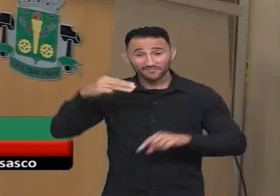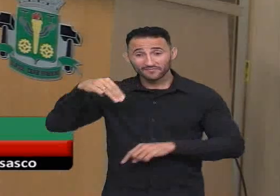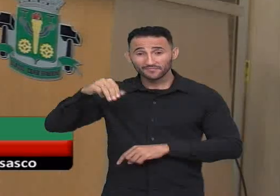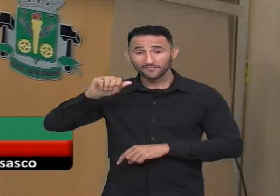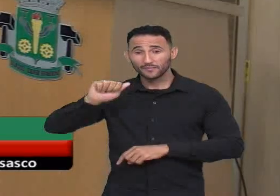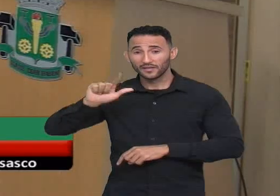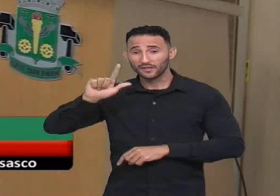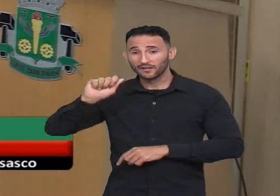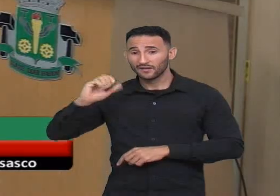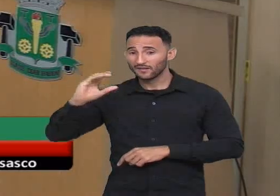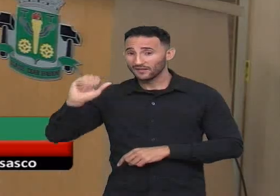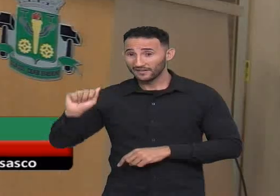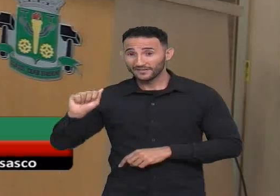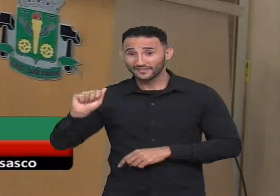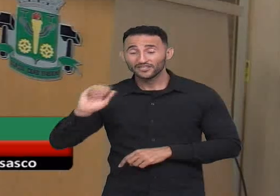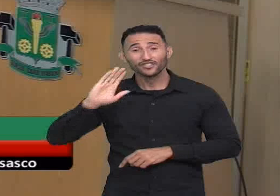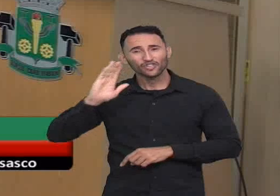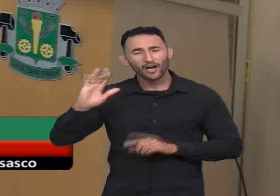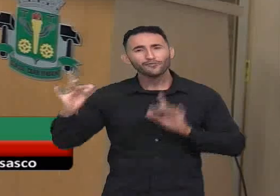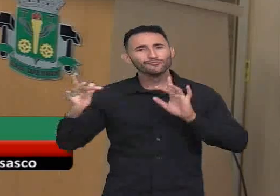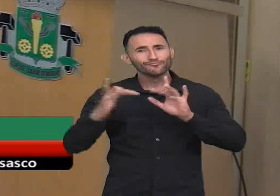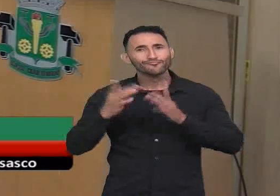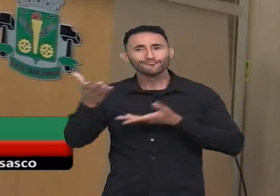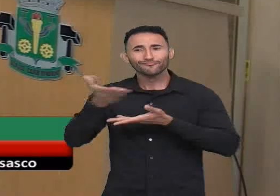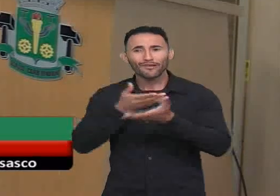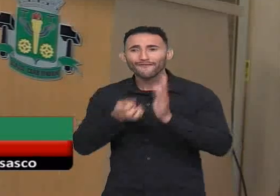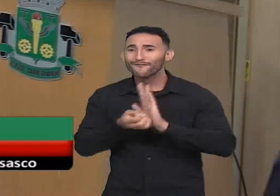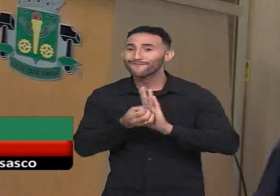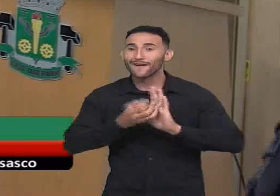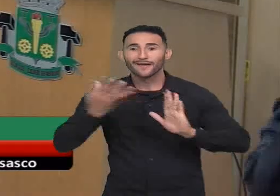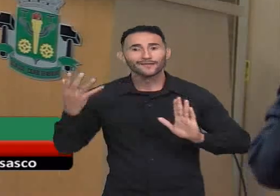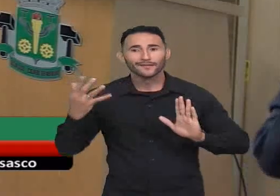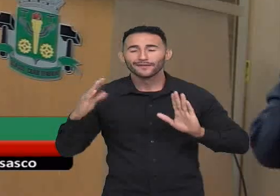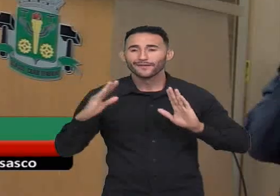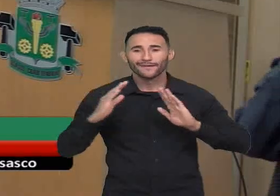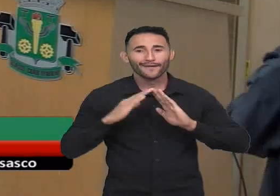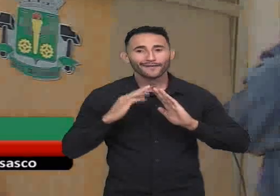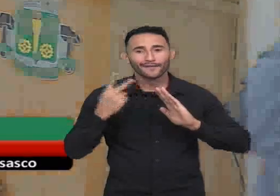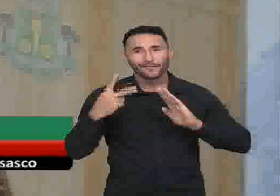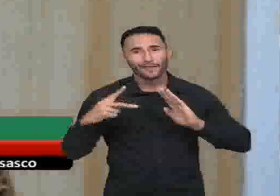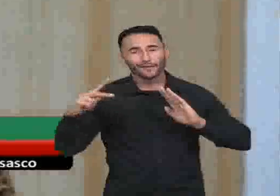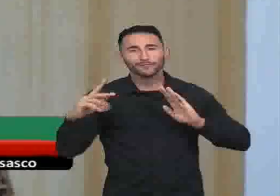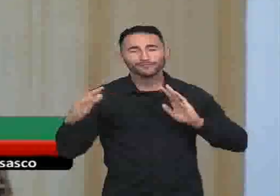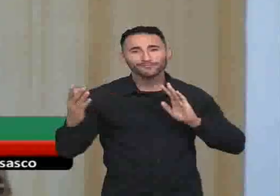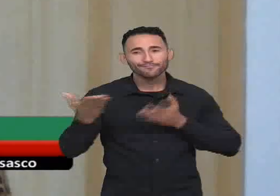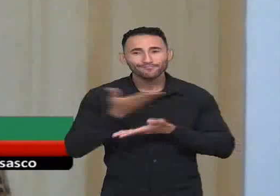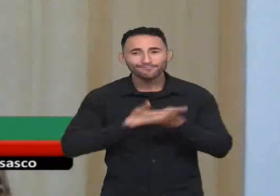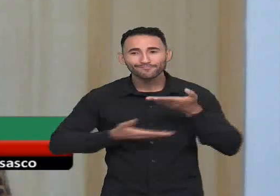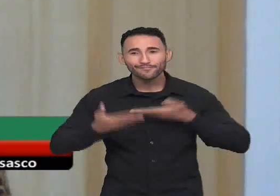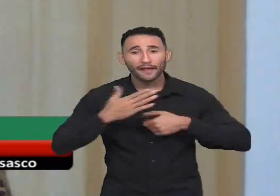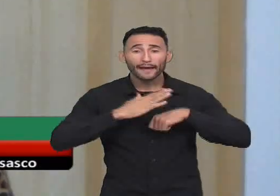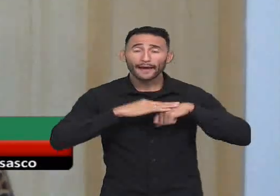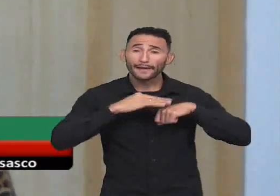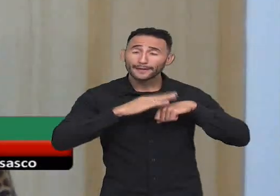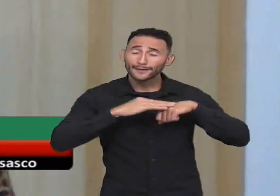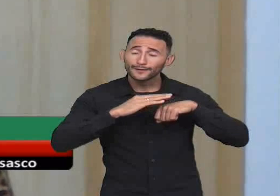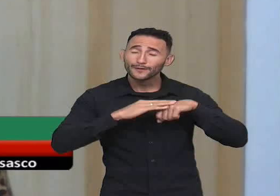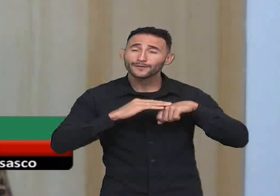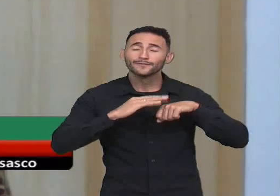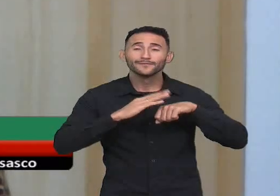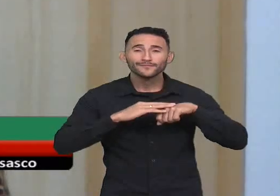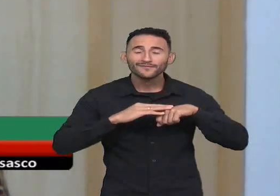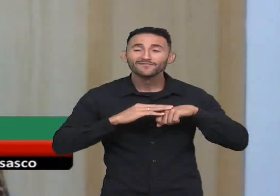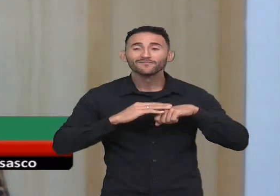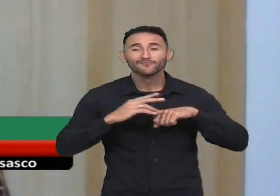me recebeu várias vezes na sua casa, com muito carinho, com muito afeto. A gente